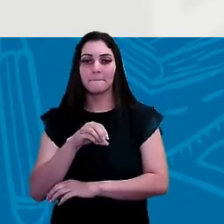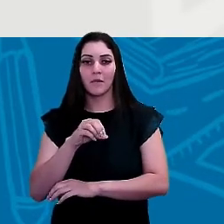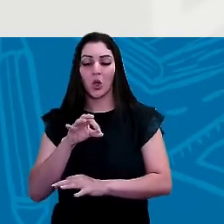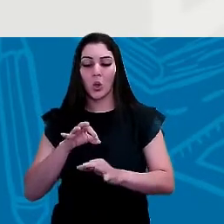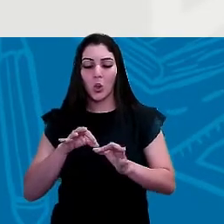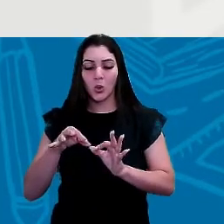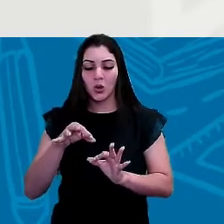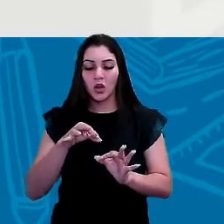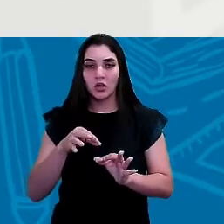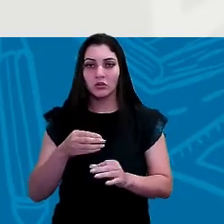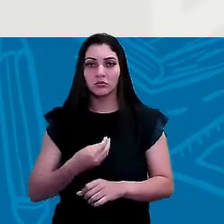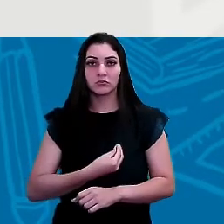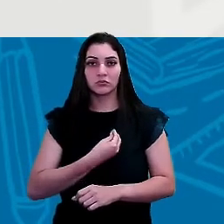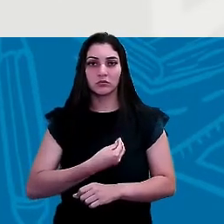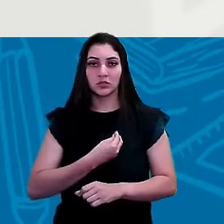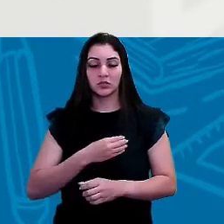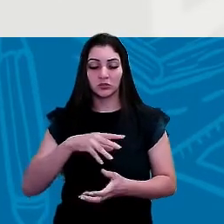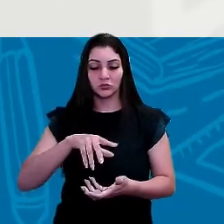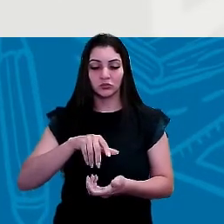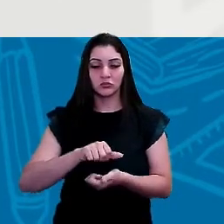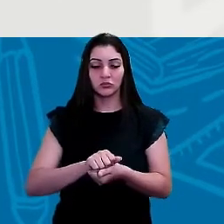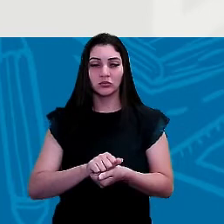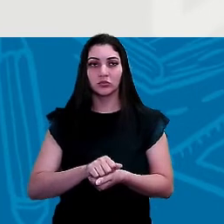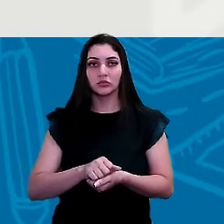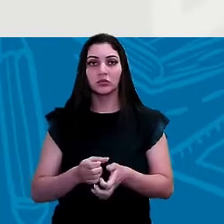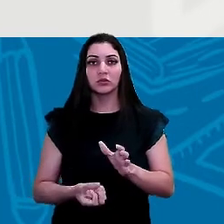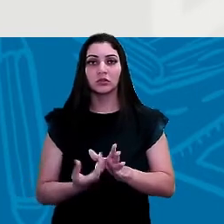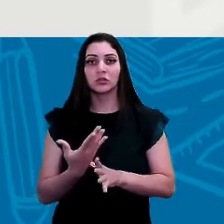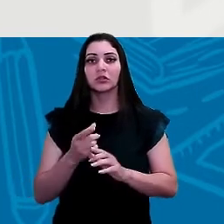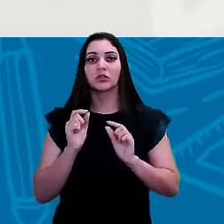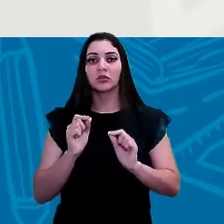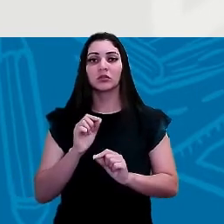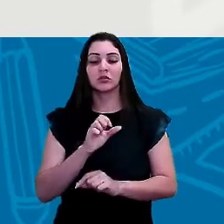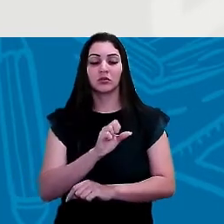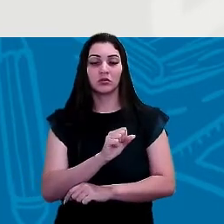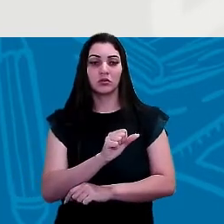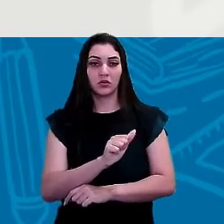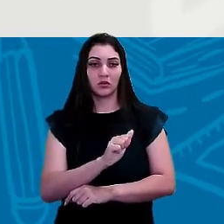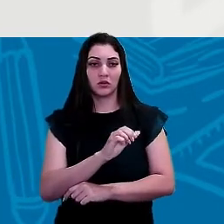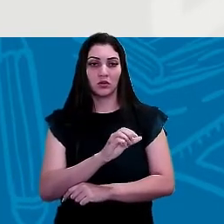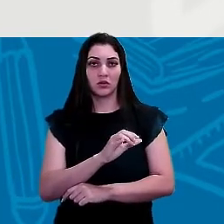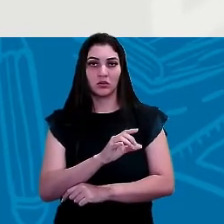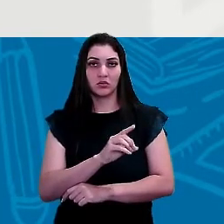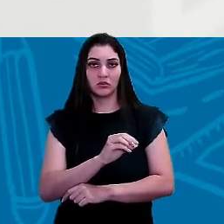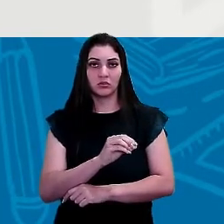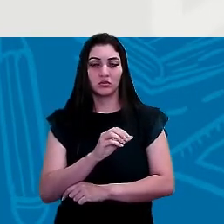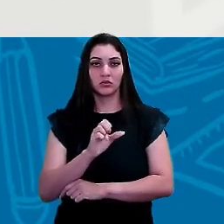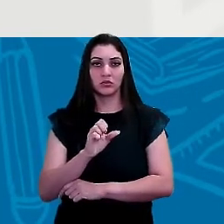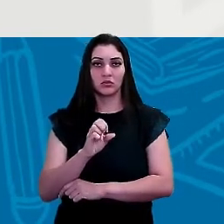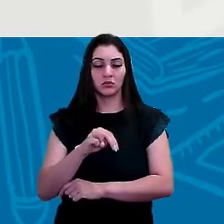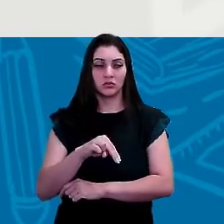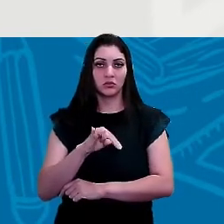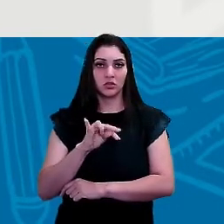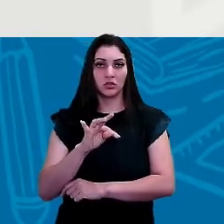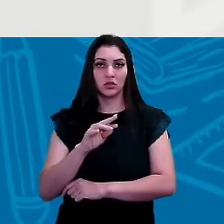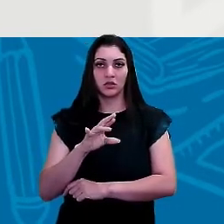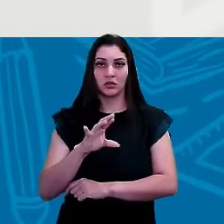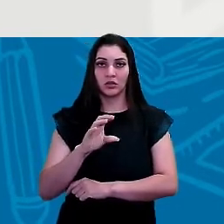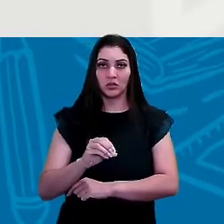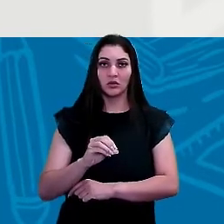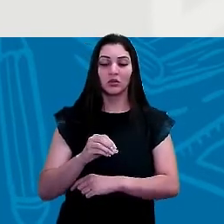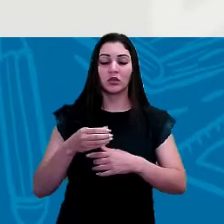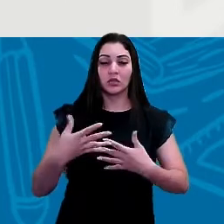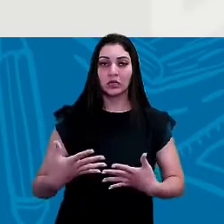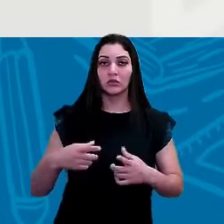na atmosfera, gerando, né, o ácido sulfúrico, o ácido nítrico. Então,